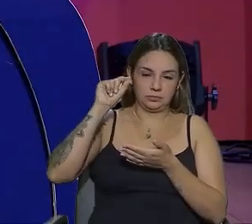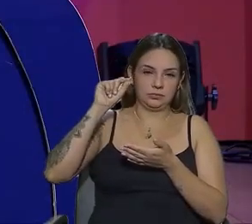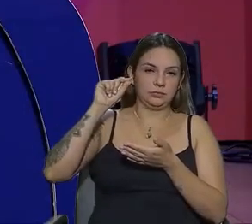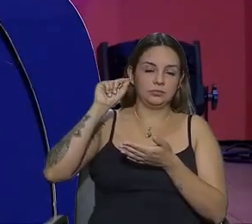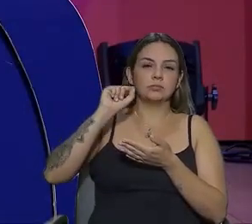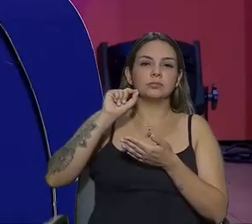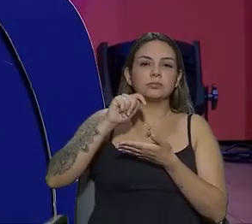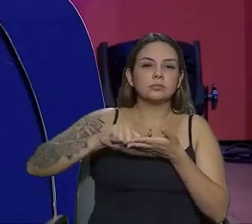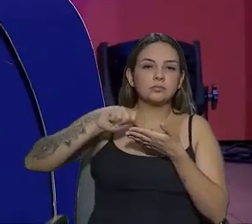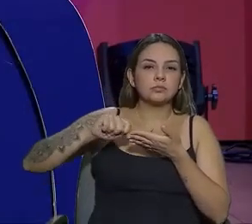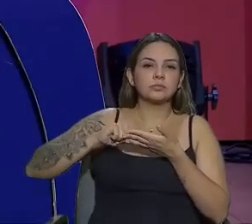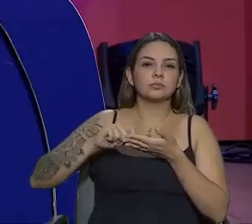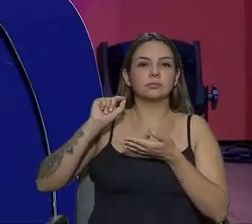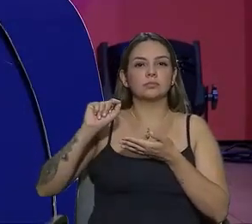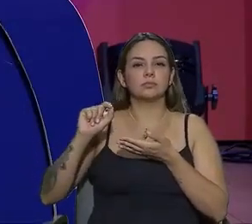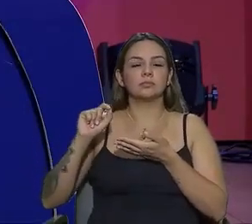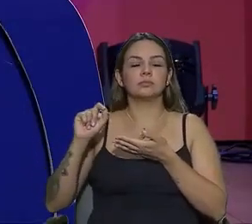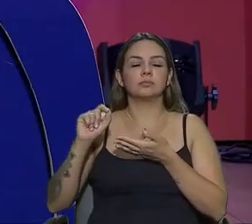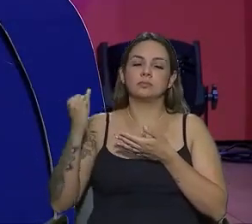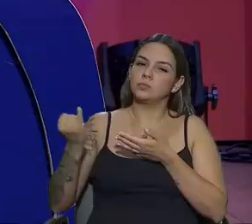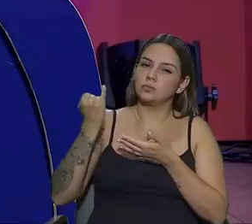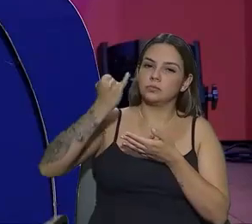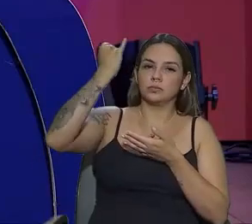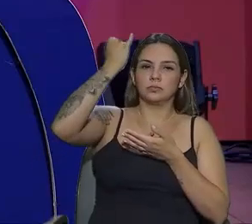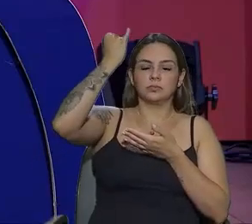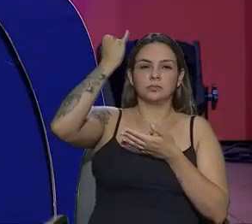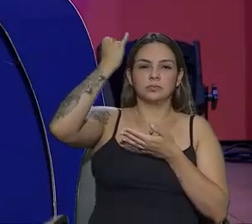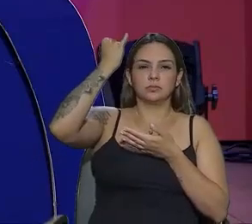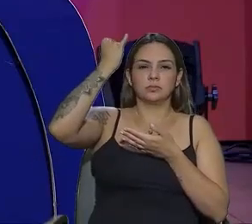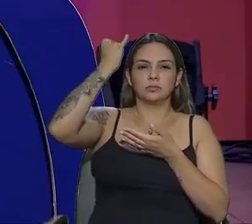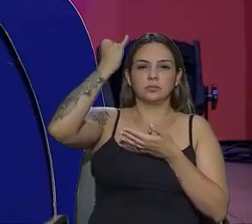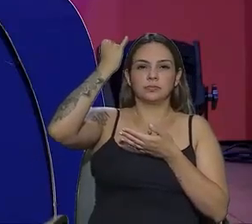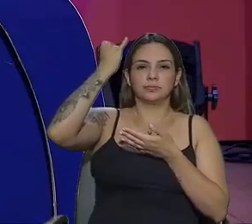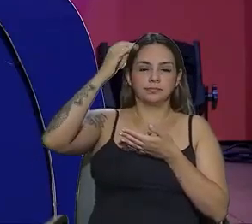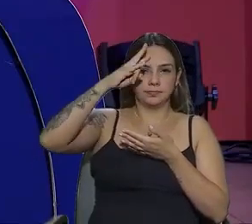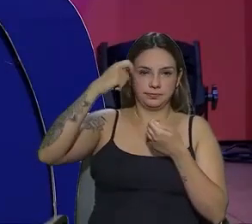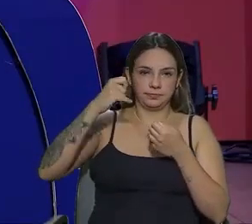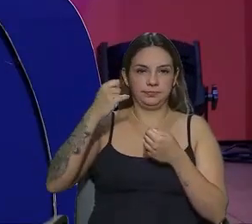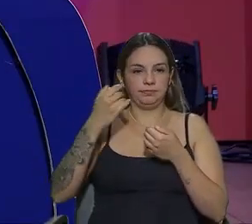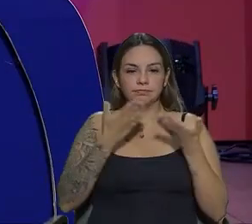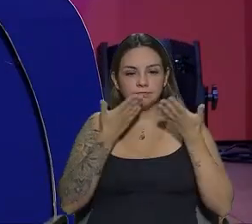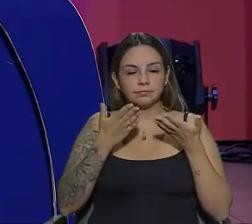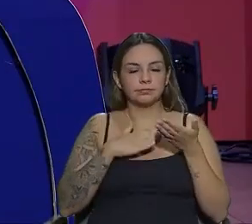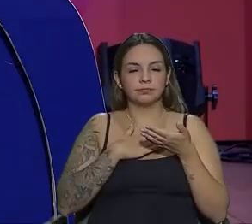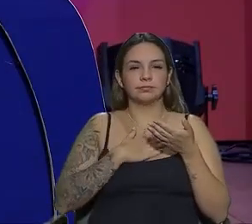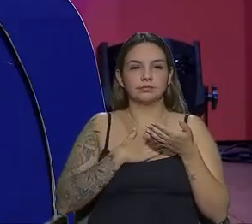decido o que escrever, o que é importante, e a história precisa me convencer.